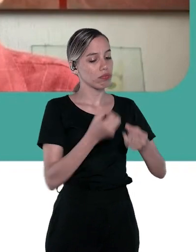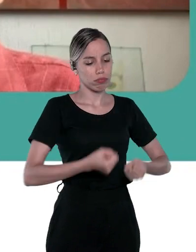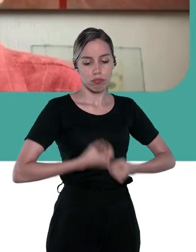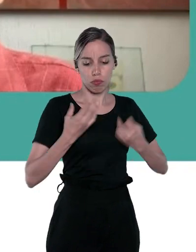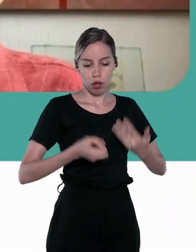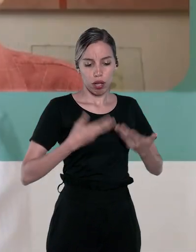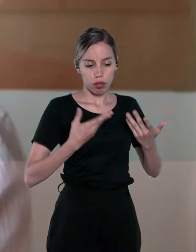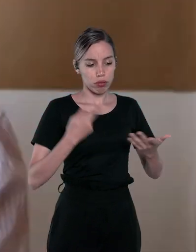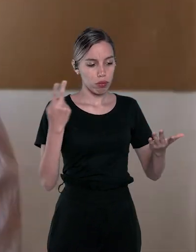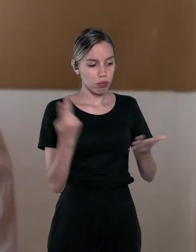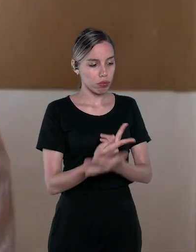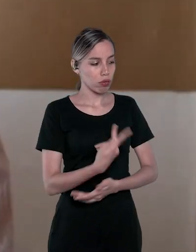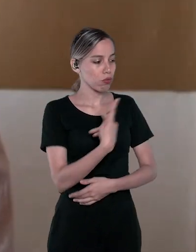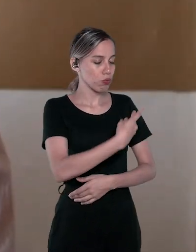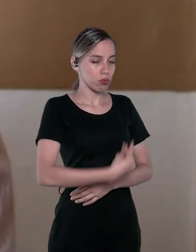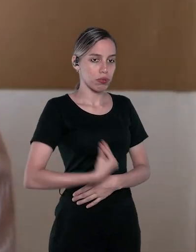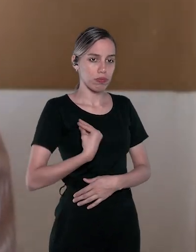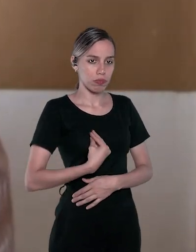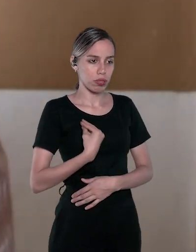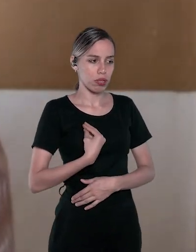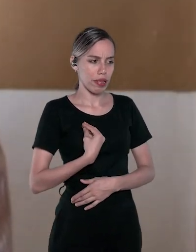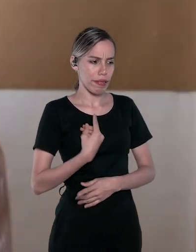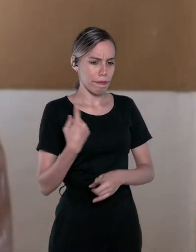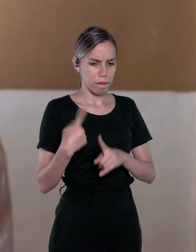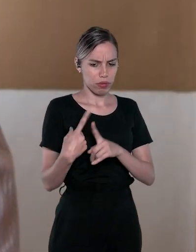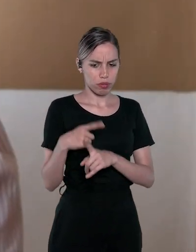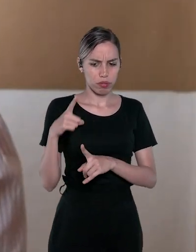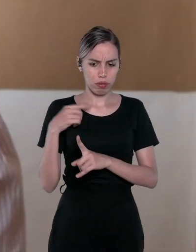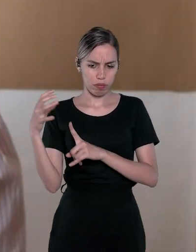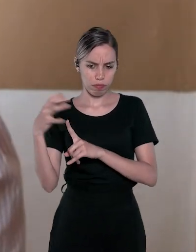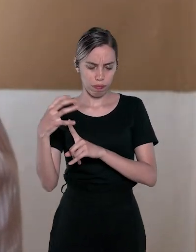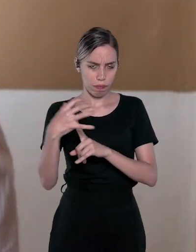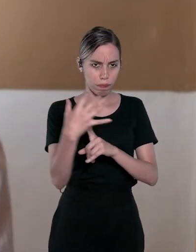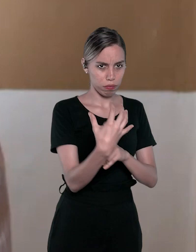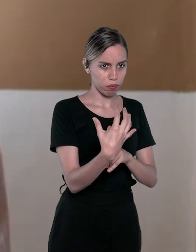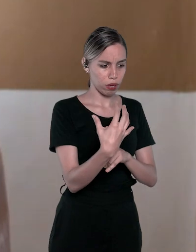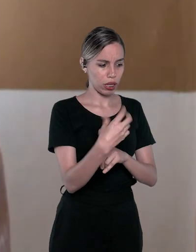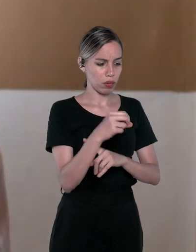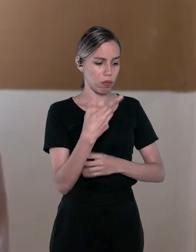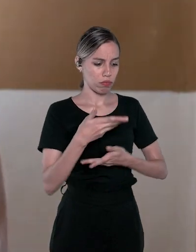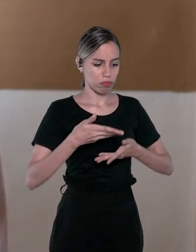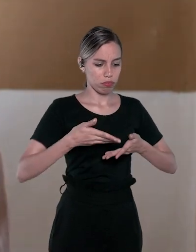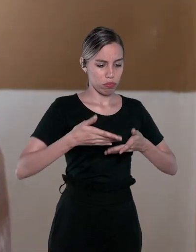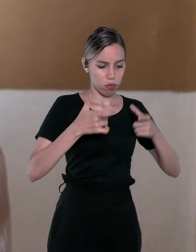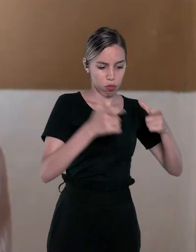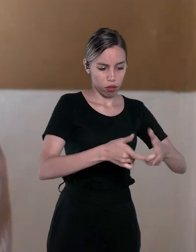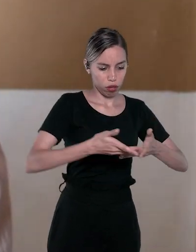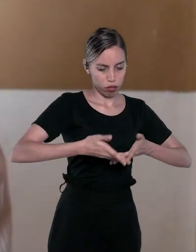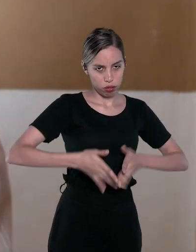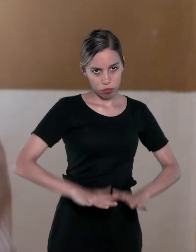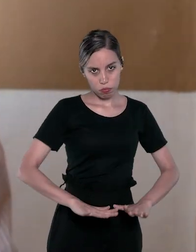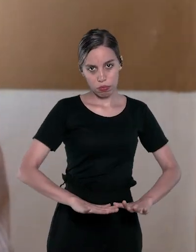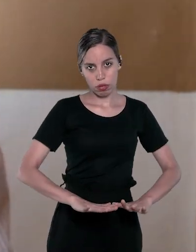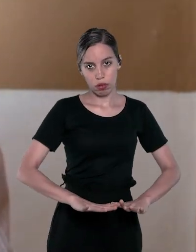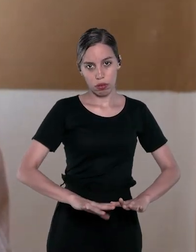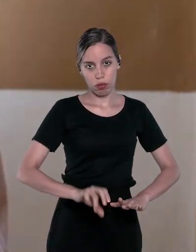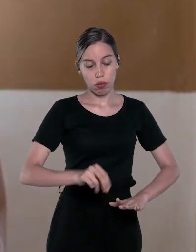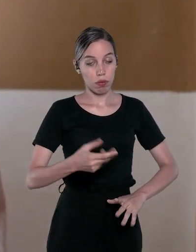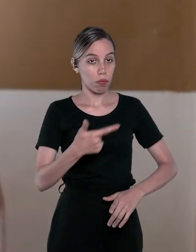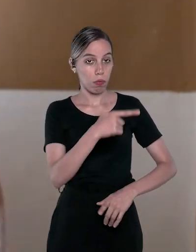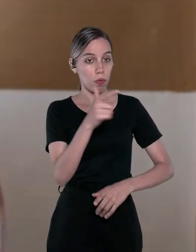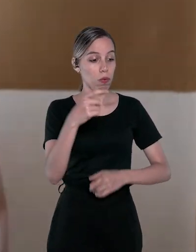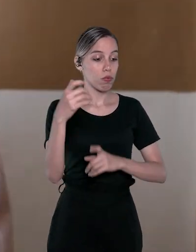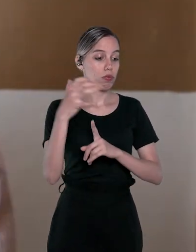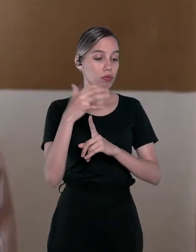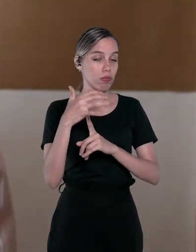dessas leituras, dos grandes poetas, dessa efervescência cultural, do próprio lugar de nascimento, né? E a partir daí,